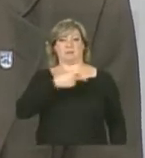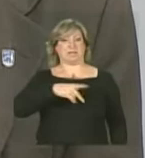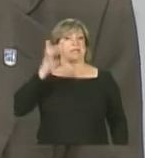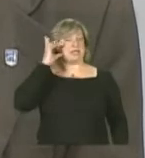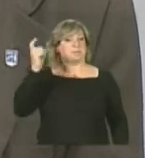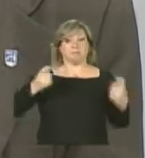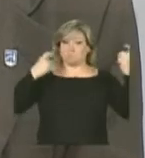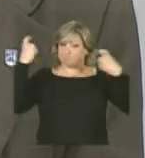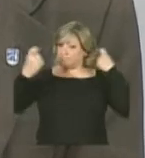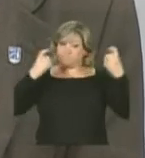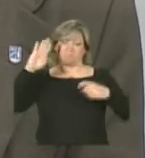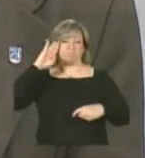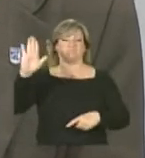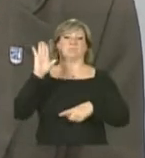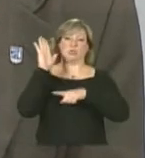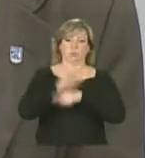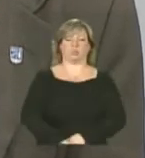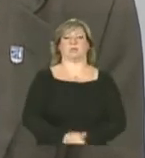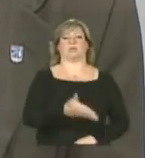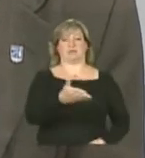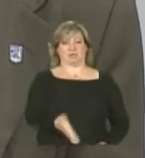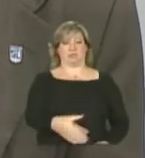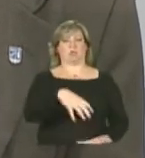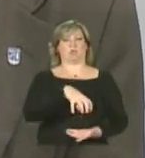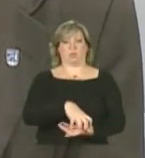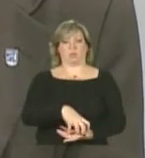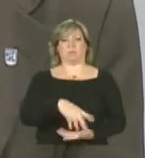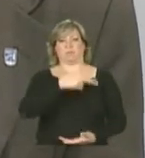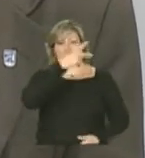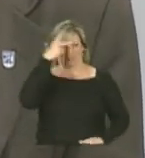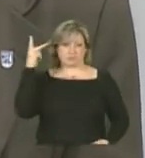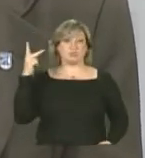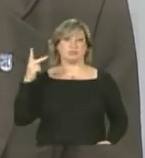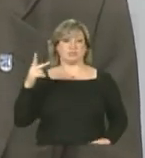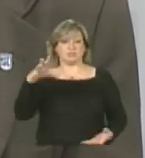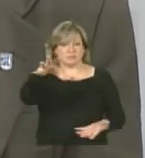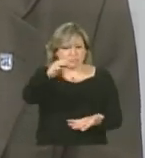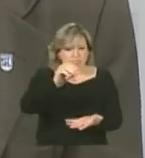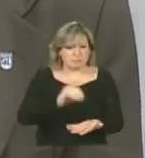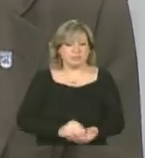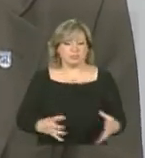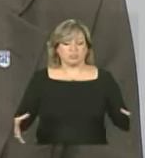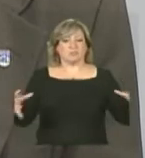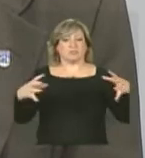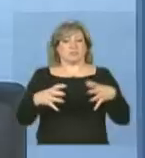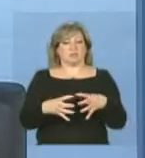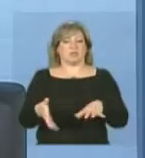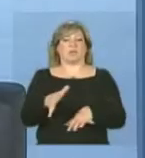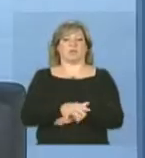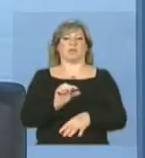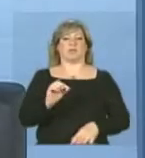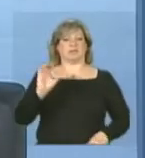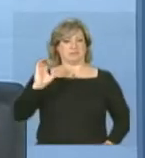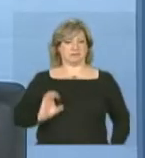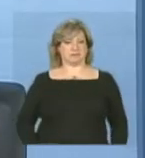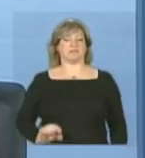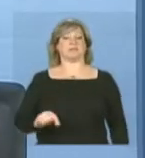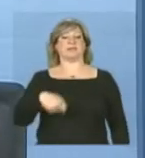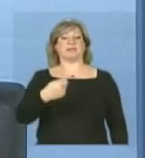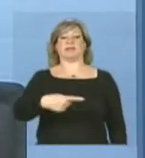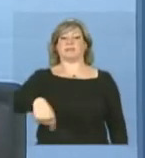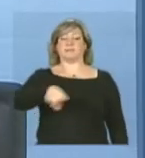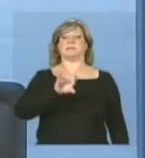Dilma. Então, buscar a inclusão dessas pessoas, né, numa condição de cidadania, dando a